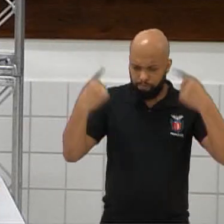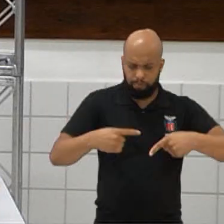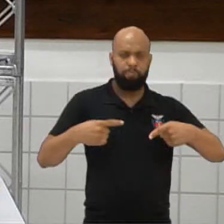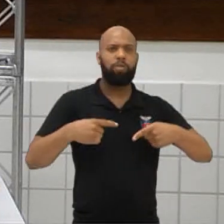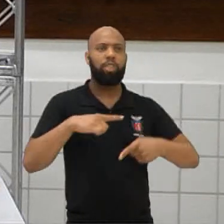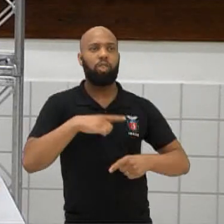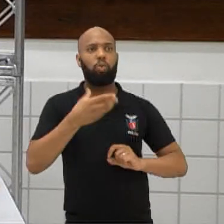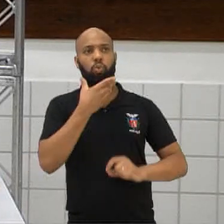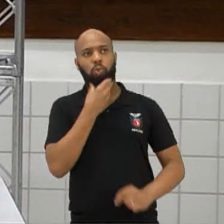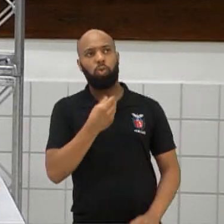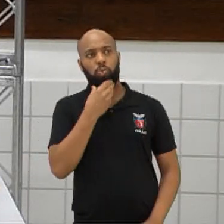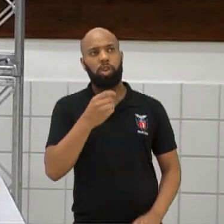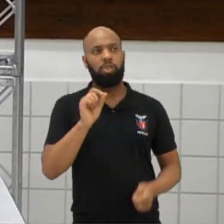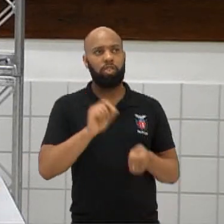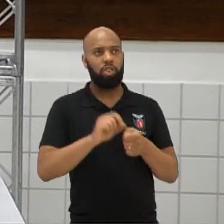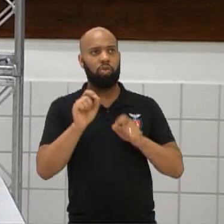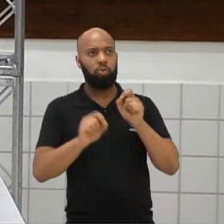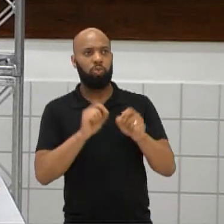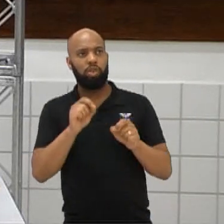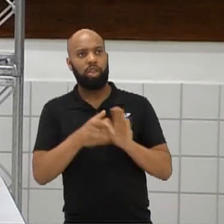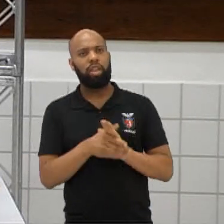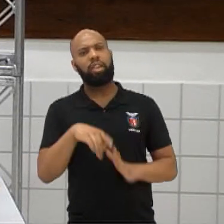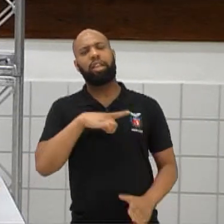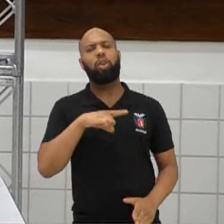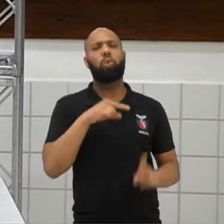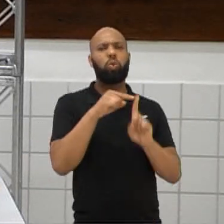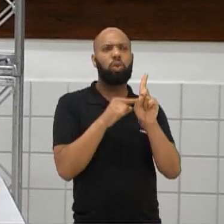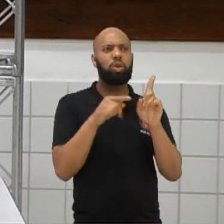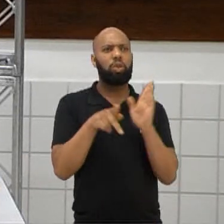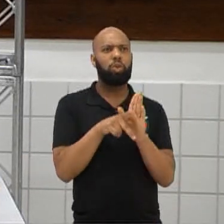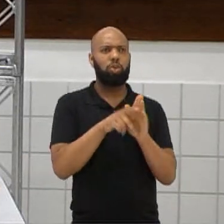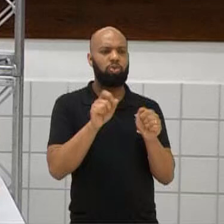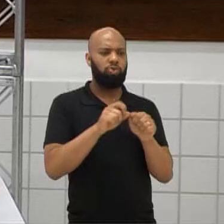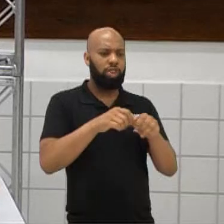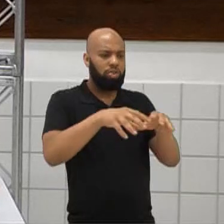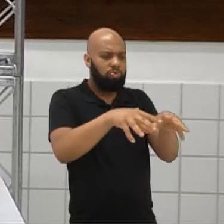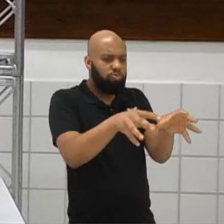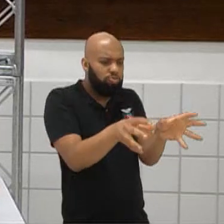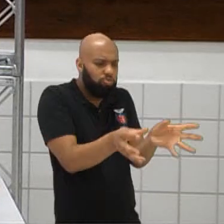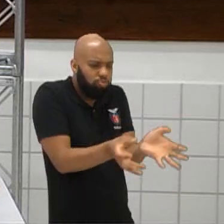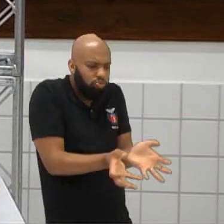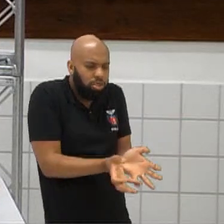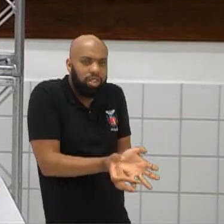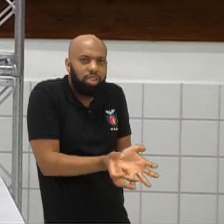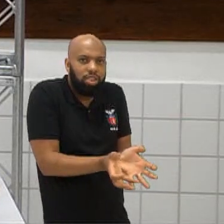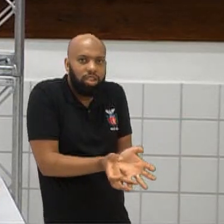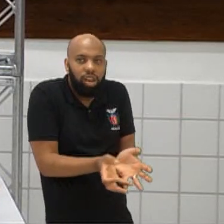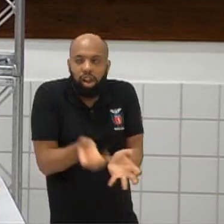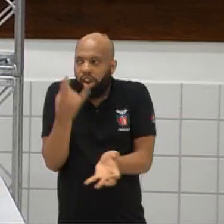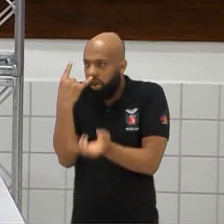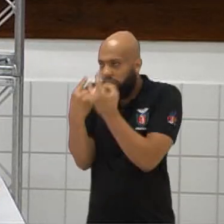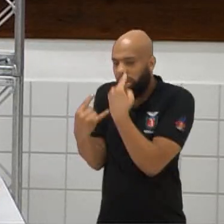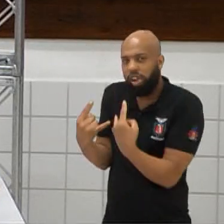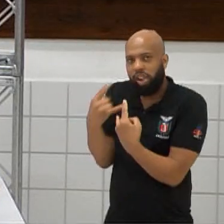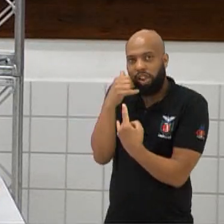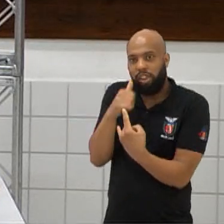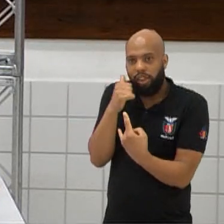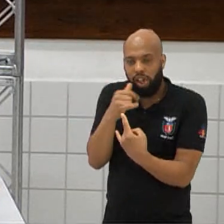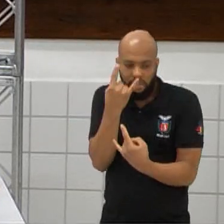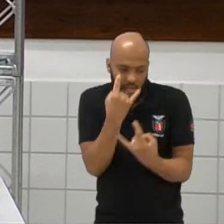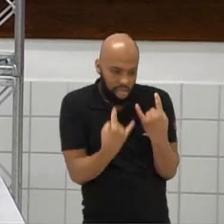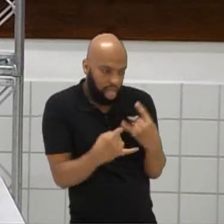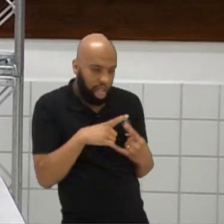ambientes onde o macho ele vai lá produz um ninho e ele atrai a fêmea pela quantidade de adereços que ele pode apresentar nesse